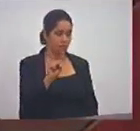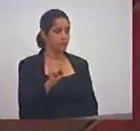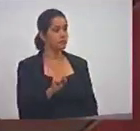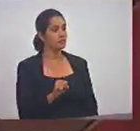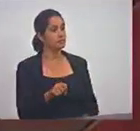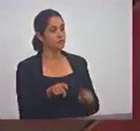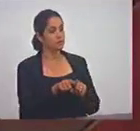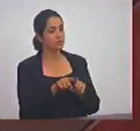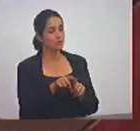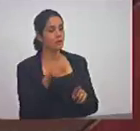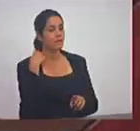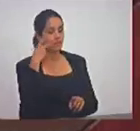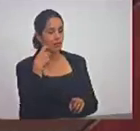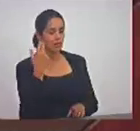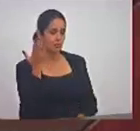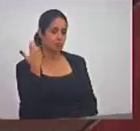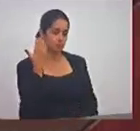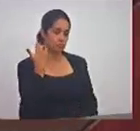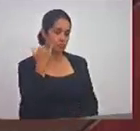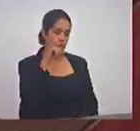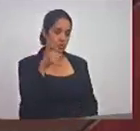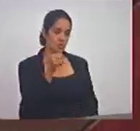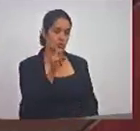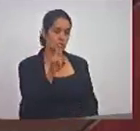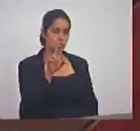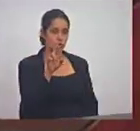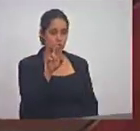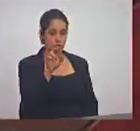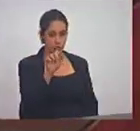que hoje também nos prestigia. Cumprimentar a